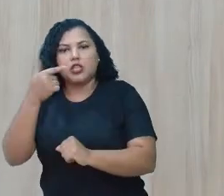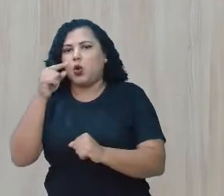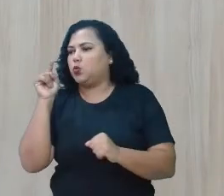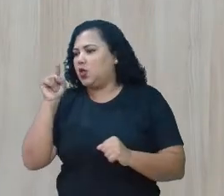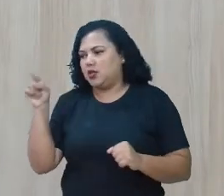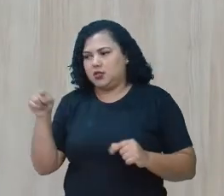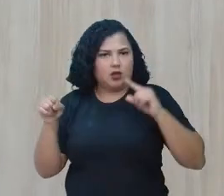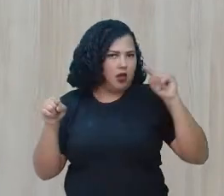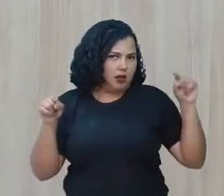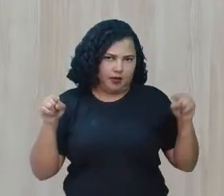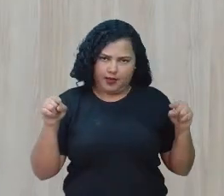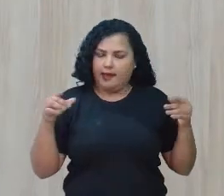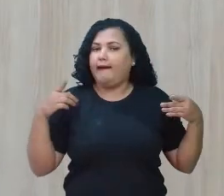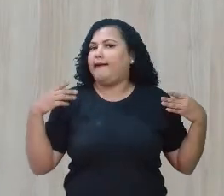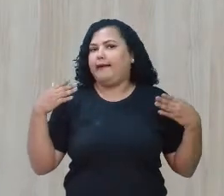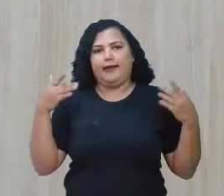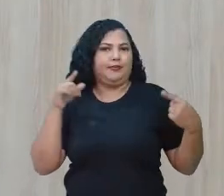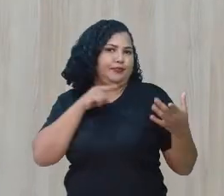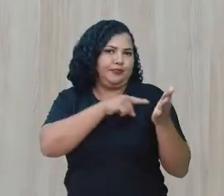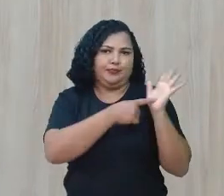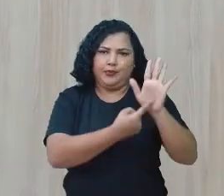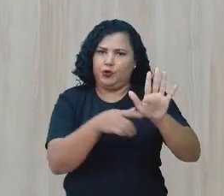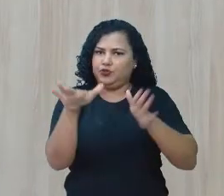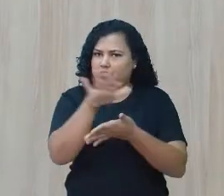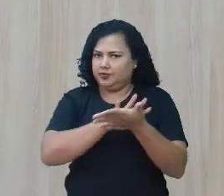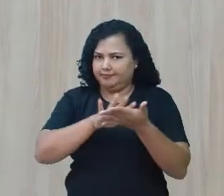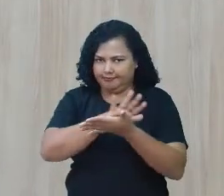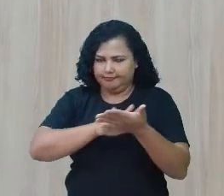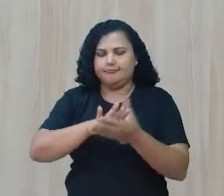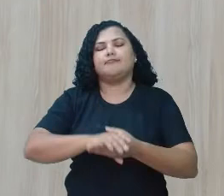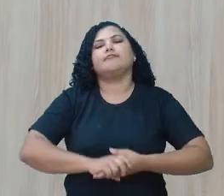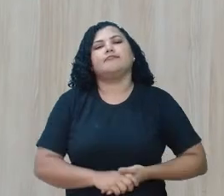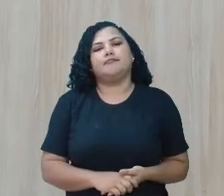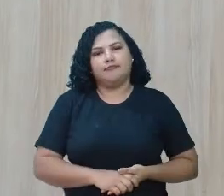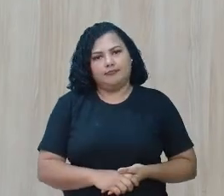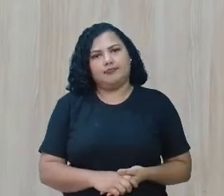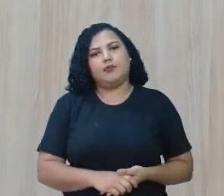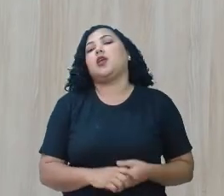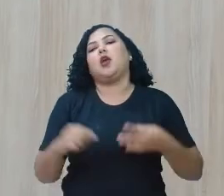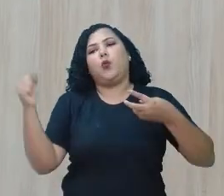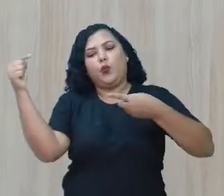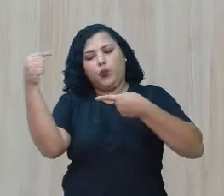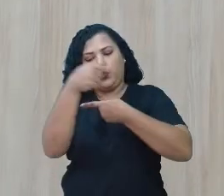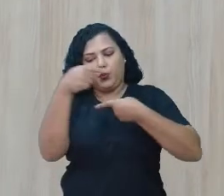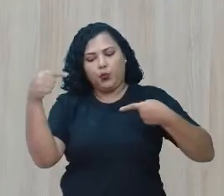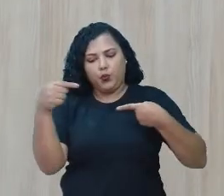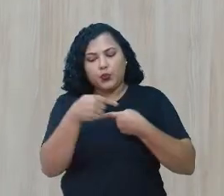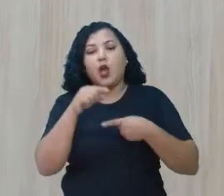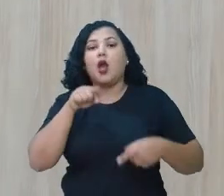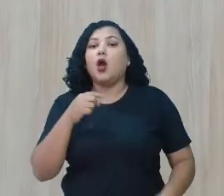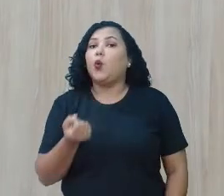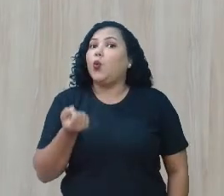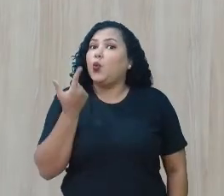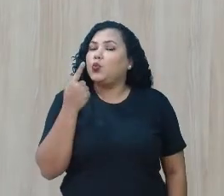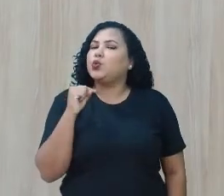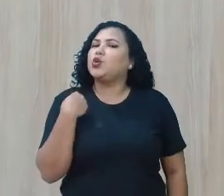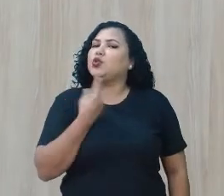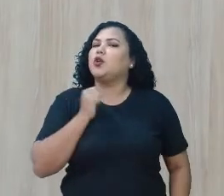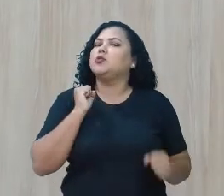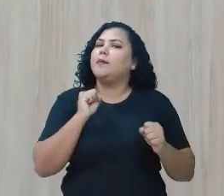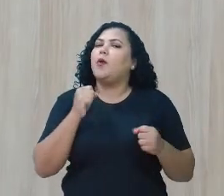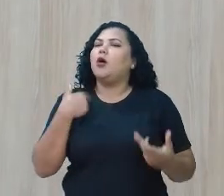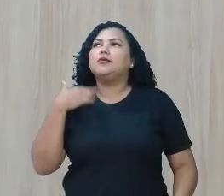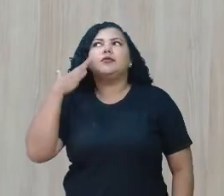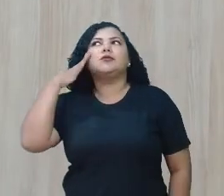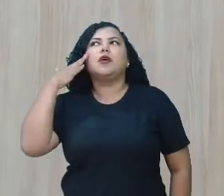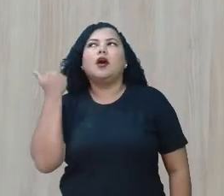nenhuma seta, indicando que ele tem duas extremidades, e ele é dos três o único que a gente pode